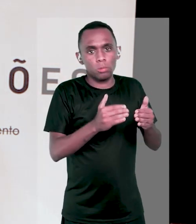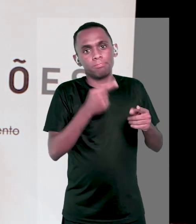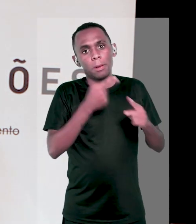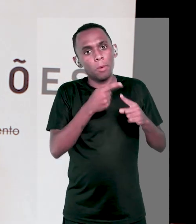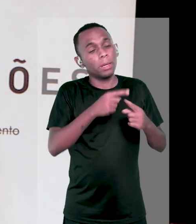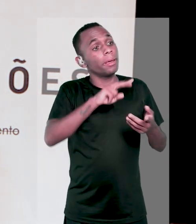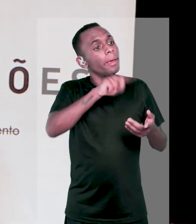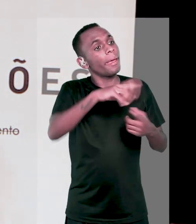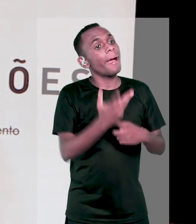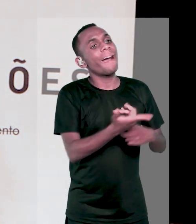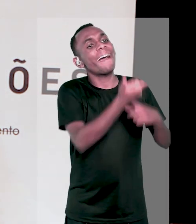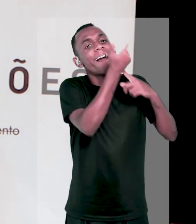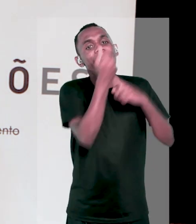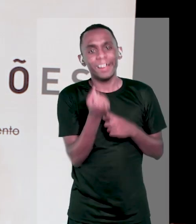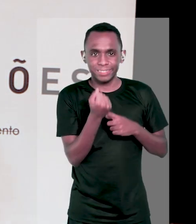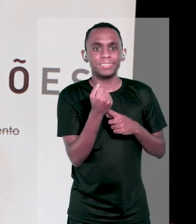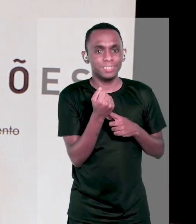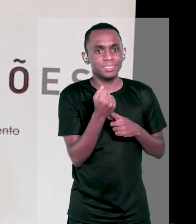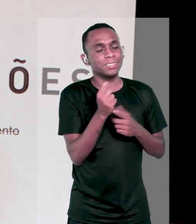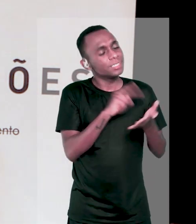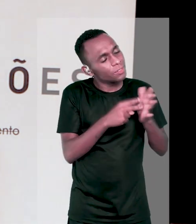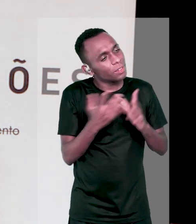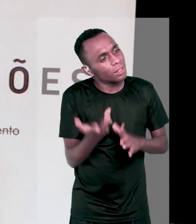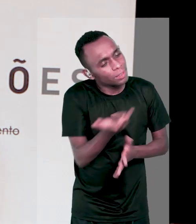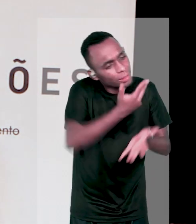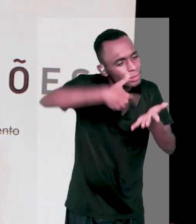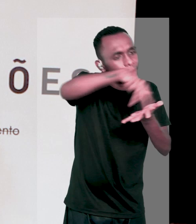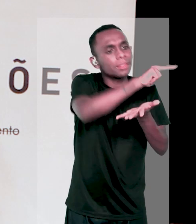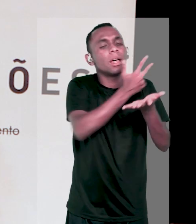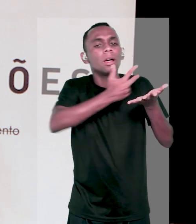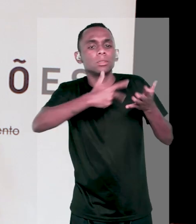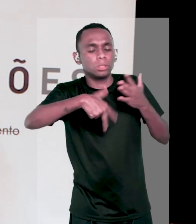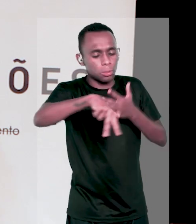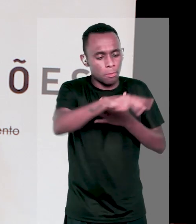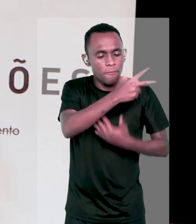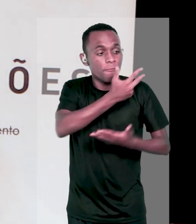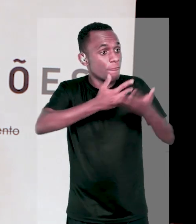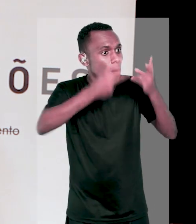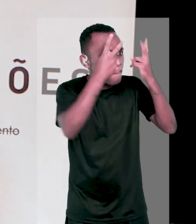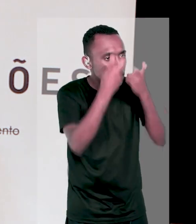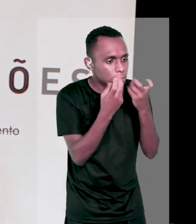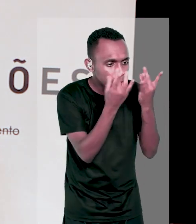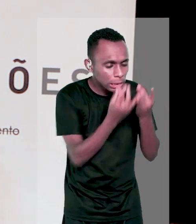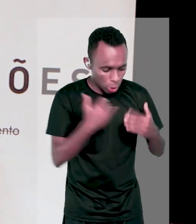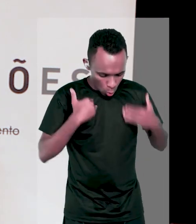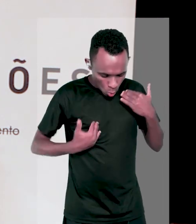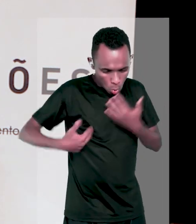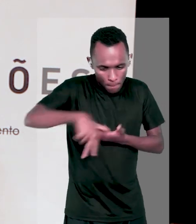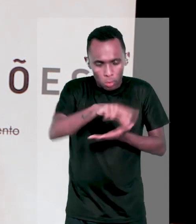transformado em arte corpo arte que é um único corpo aquele que a arte cria